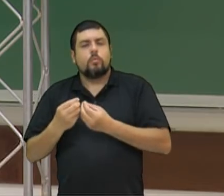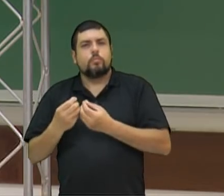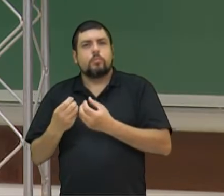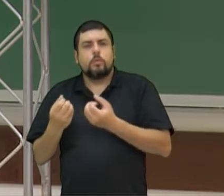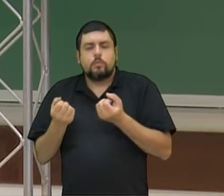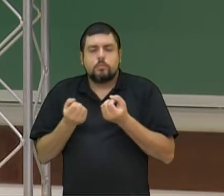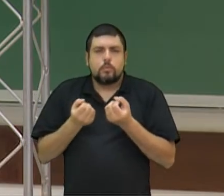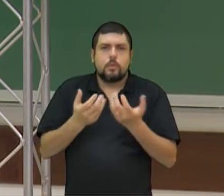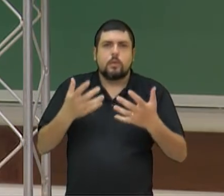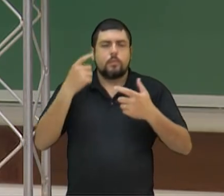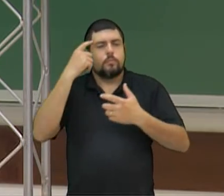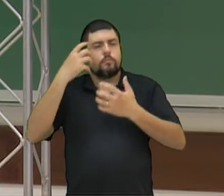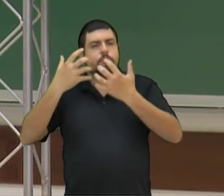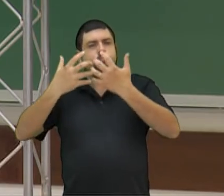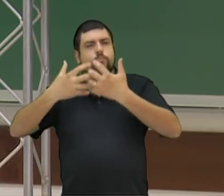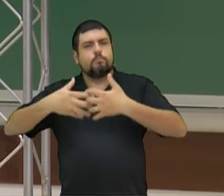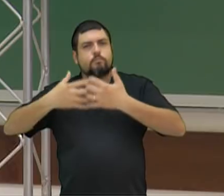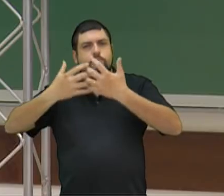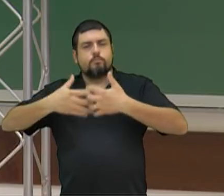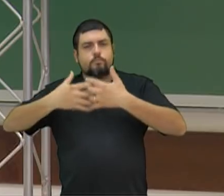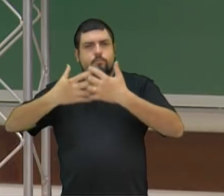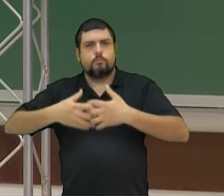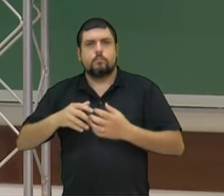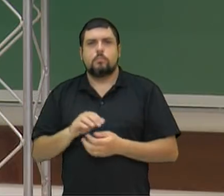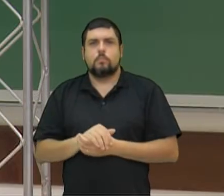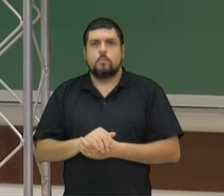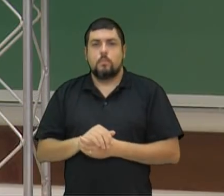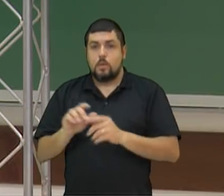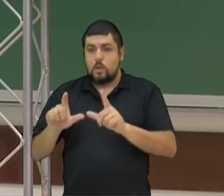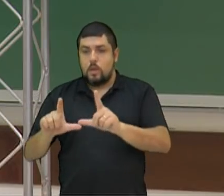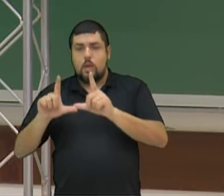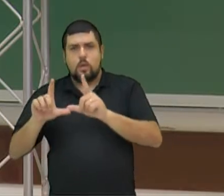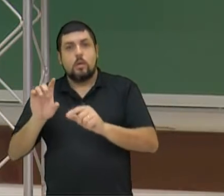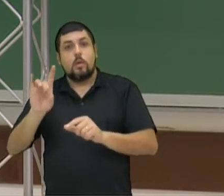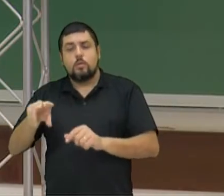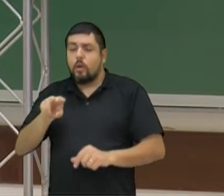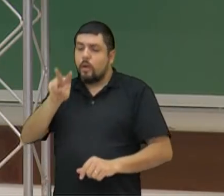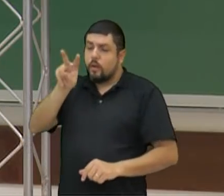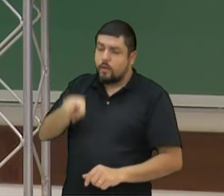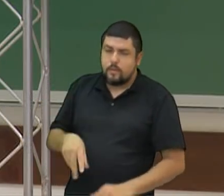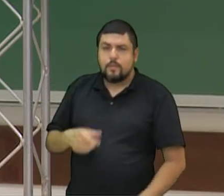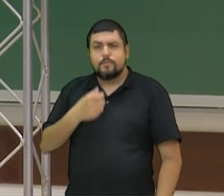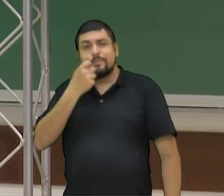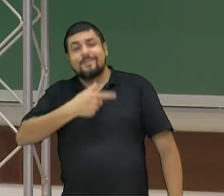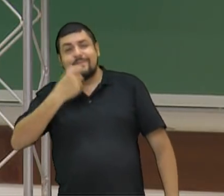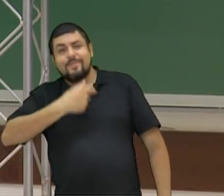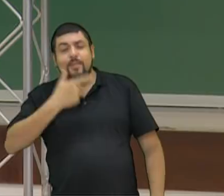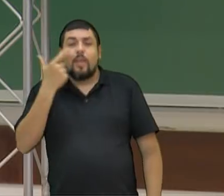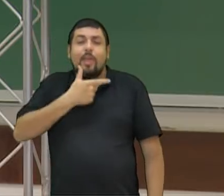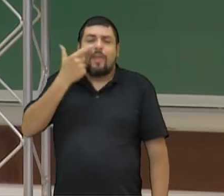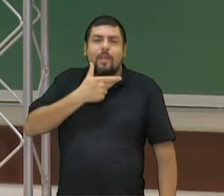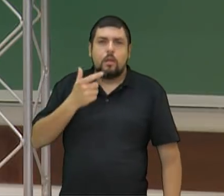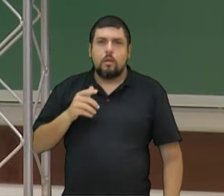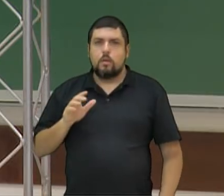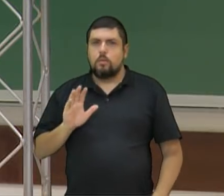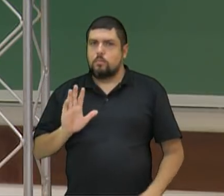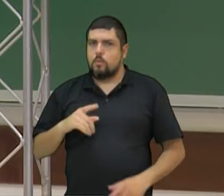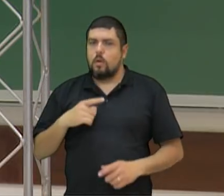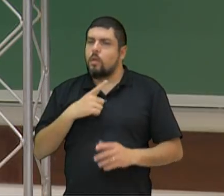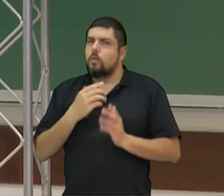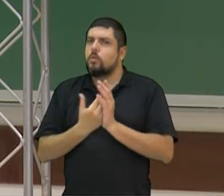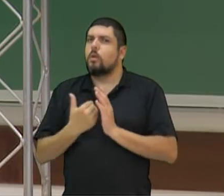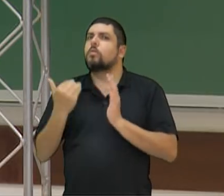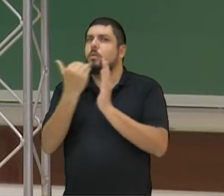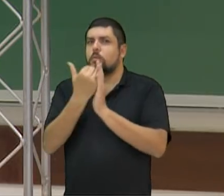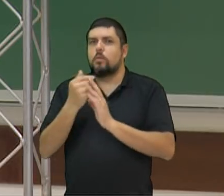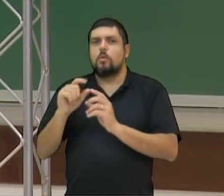riso, de se produzir ali alguma coisa que o leitor possa achar engraçado, mas ela vai além disso, ela quer promover